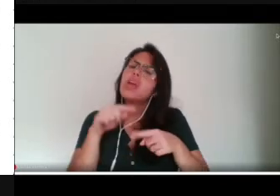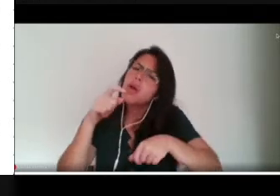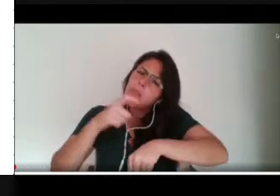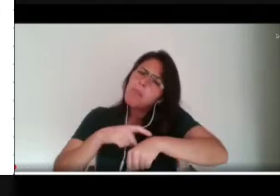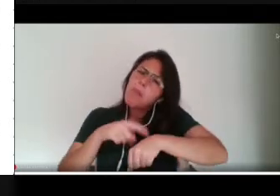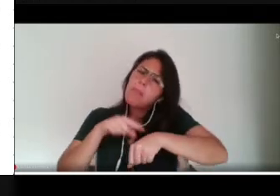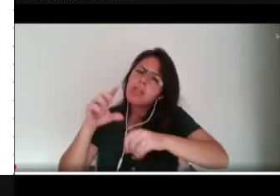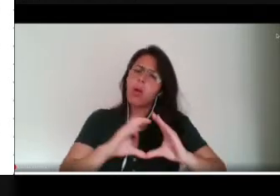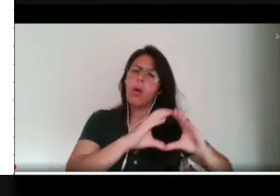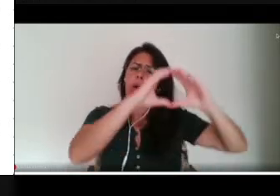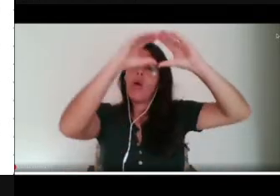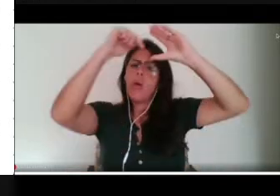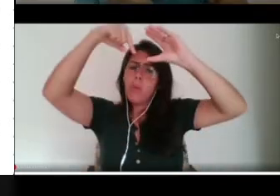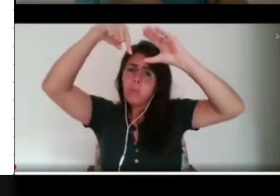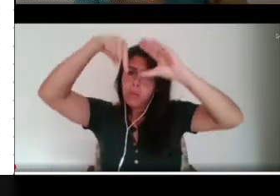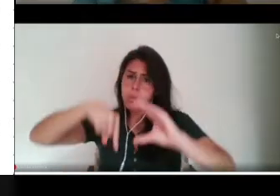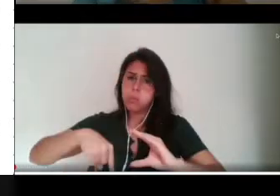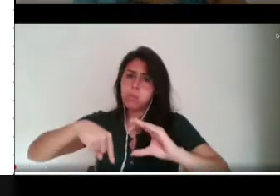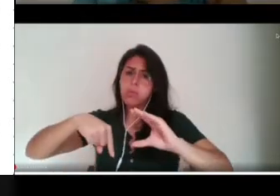fica positiva.